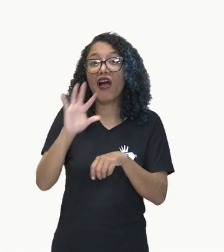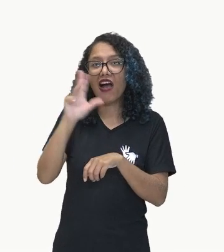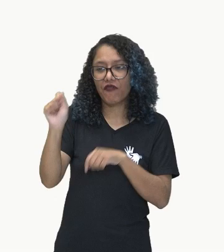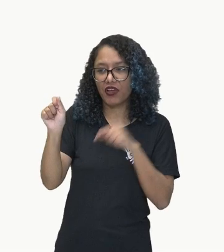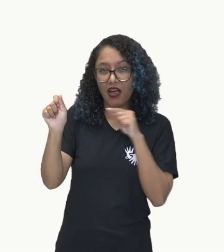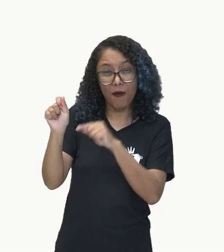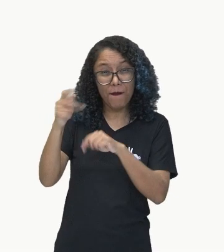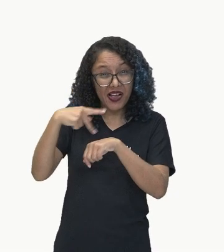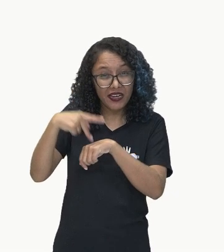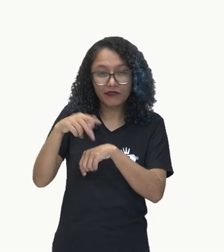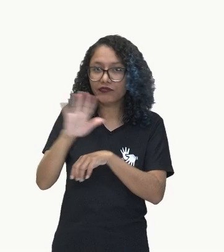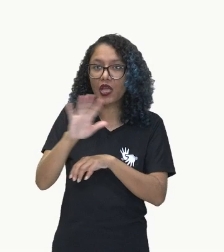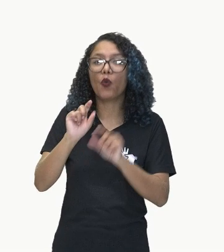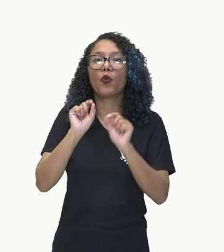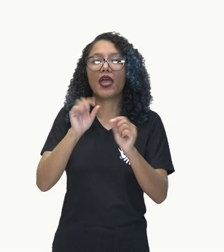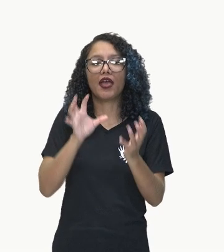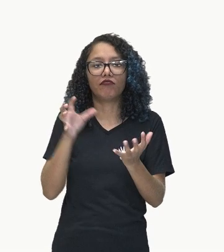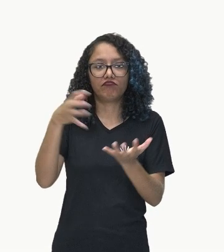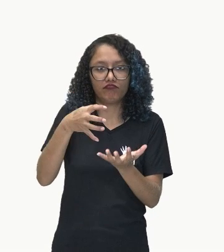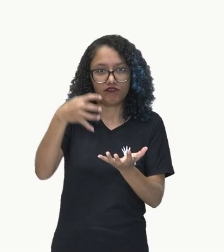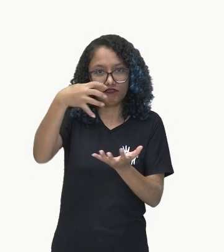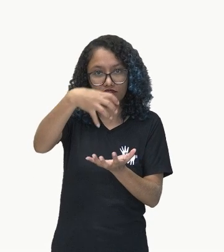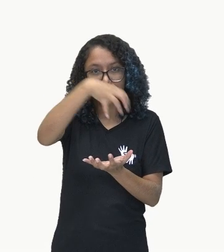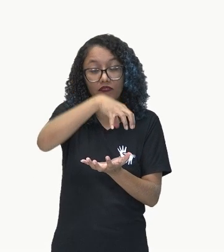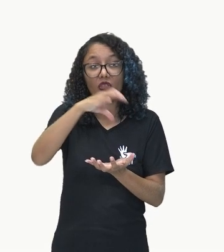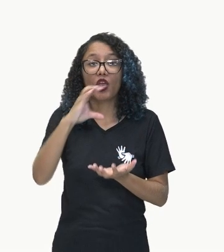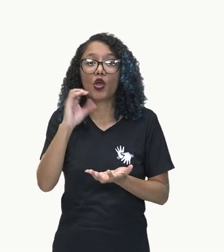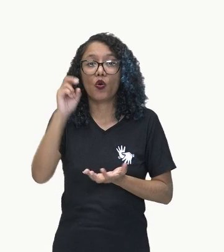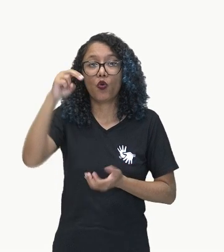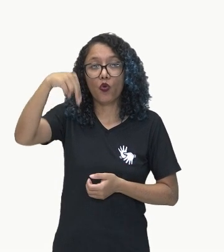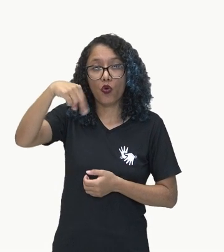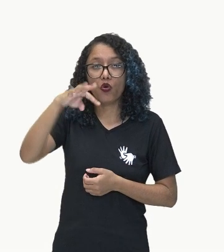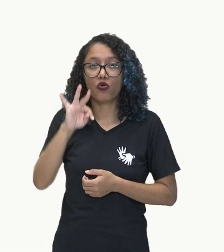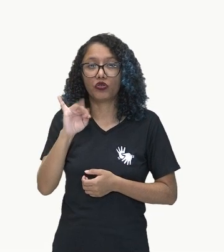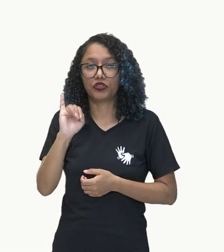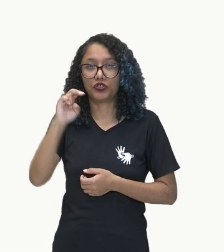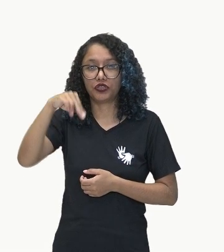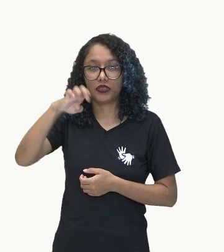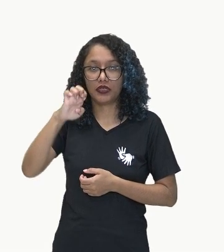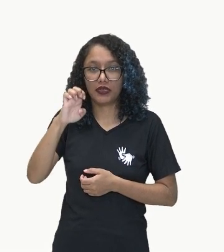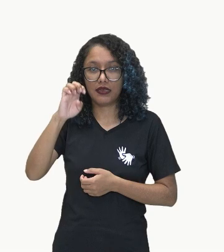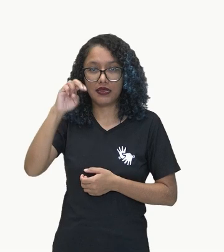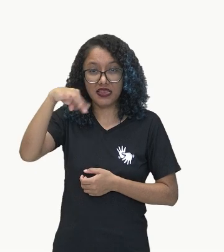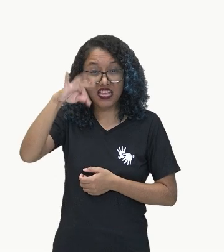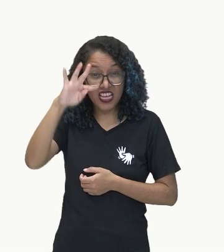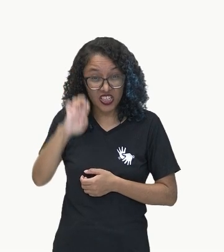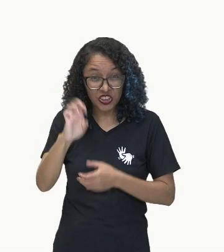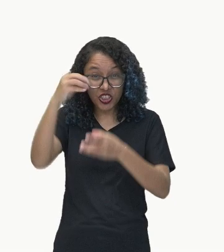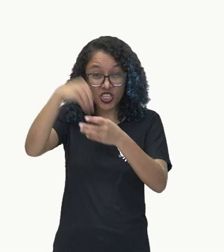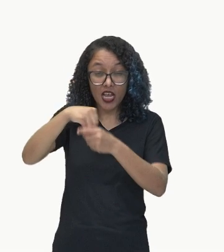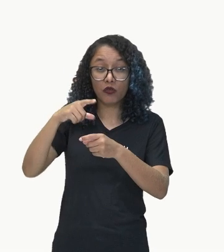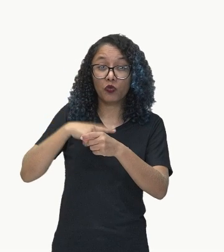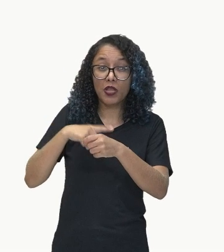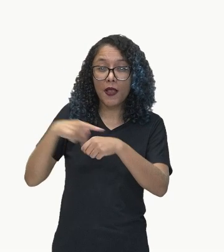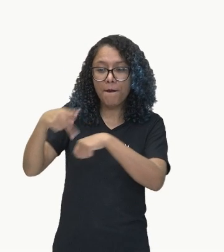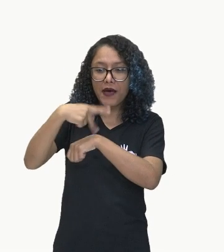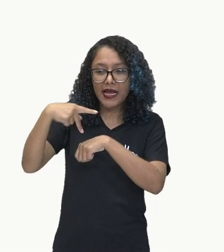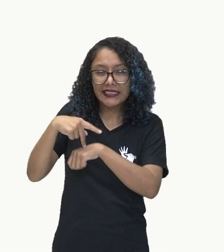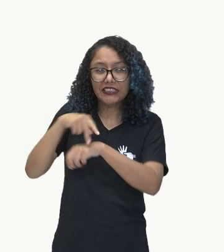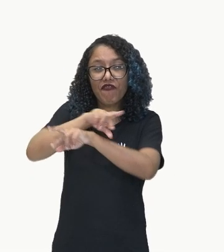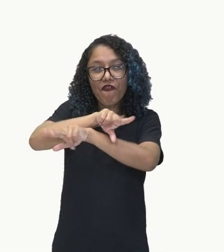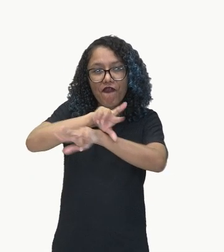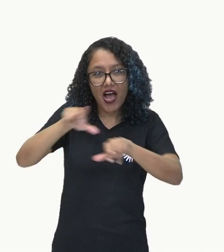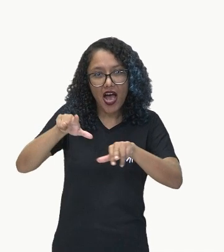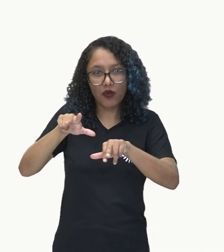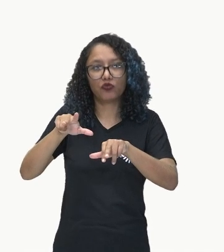tá? A África é um continente que é formado por vários países, tá? E um deles vai